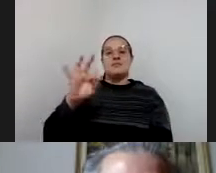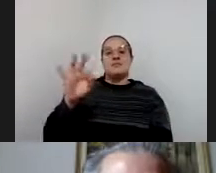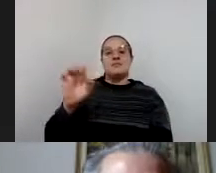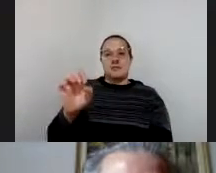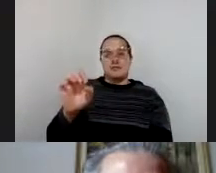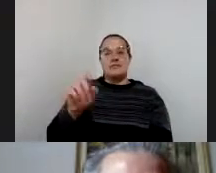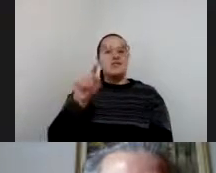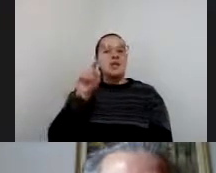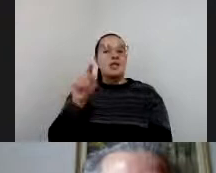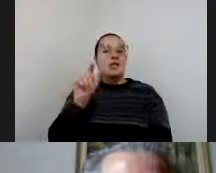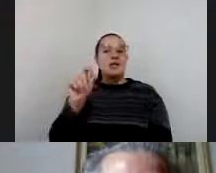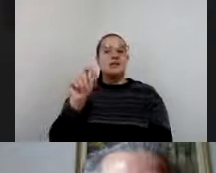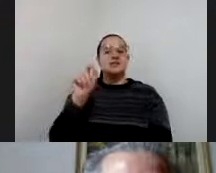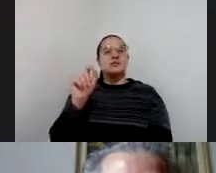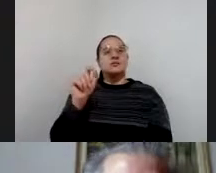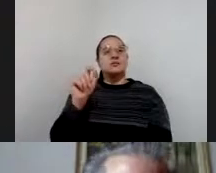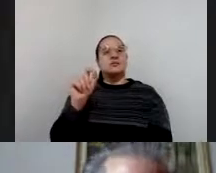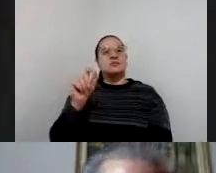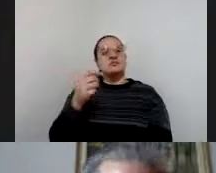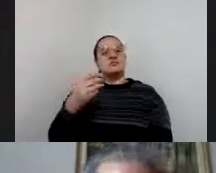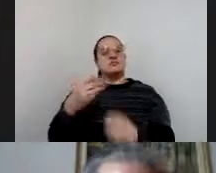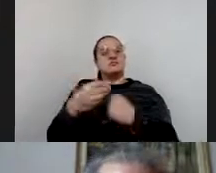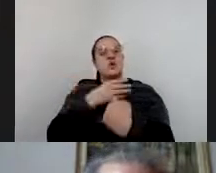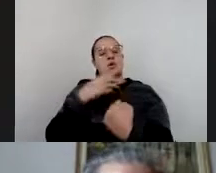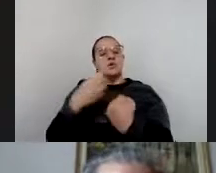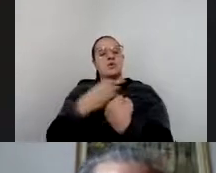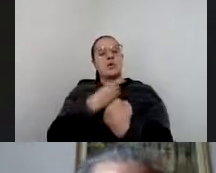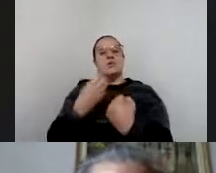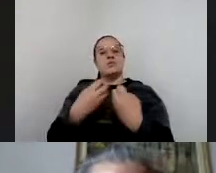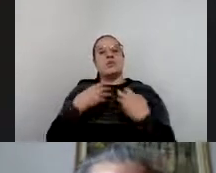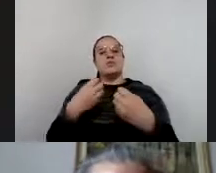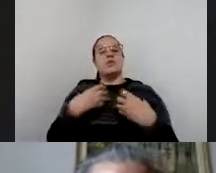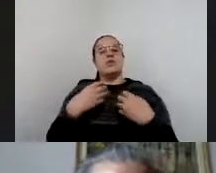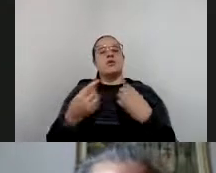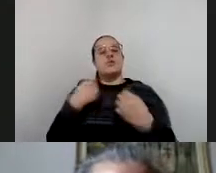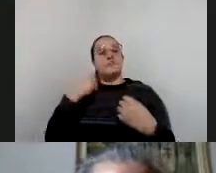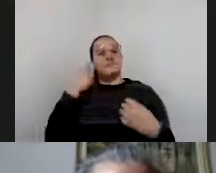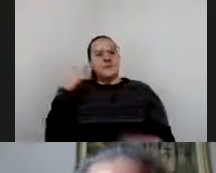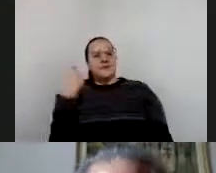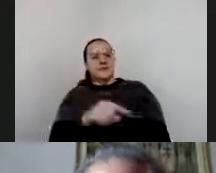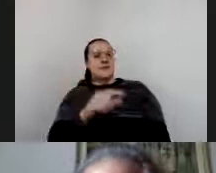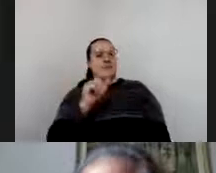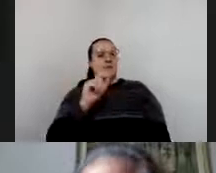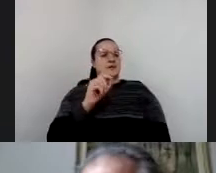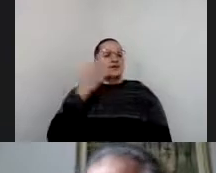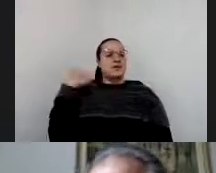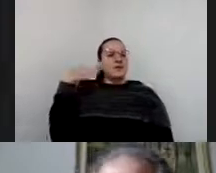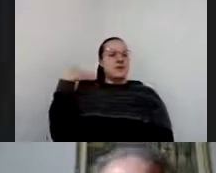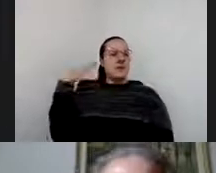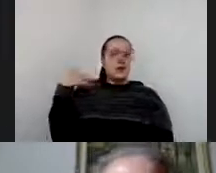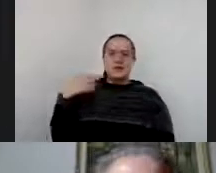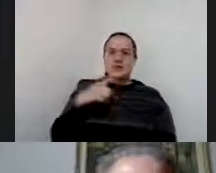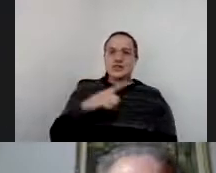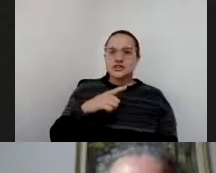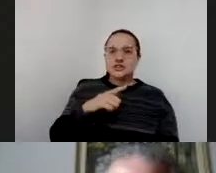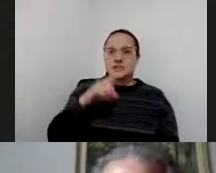a nossa visão de perceber as gravidades que ocorriam no passado, ainda ocorrem, mas no passado, eu me lembro